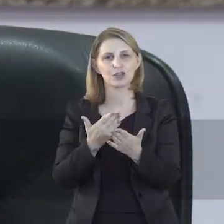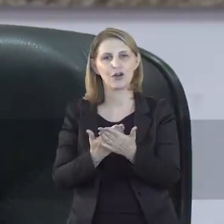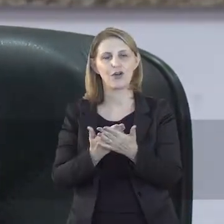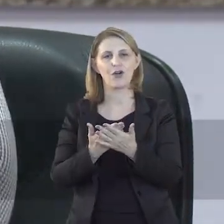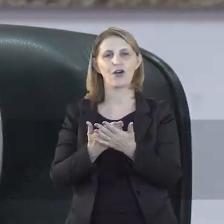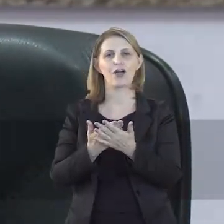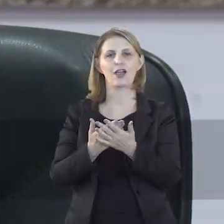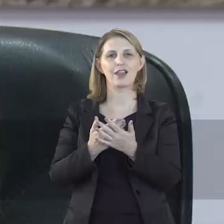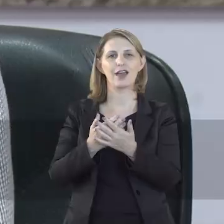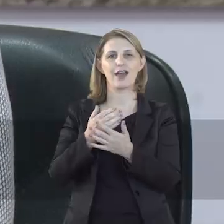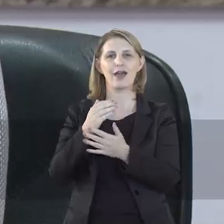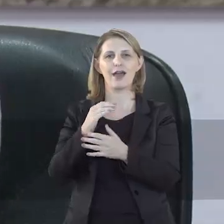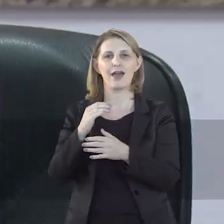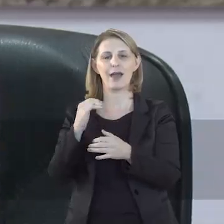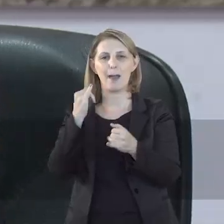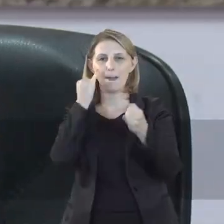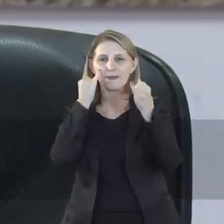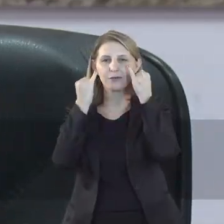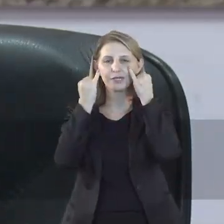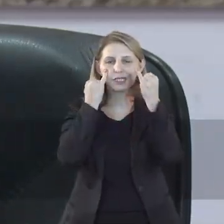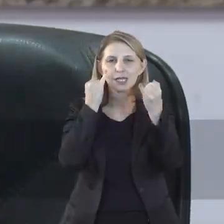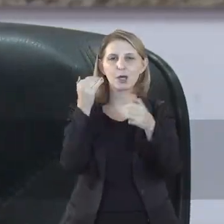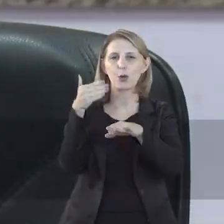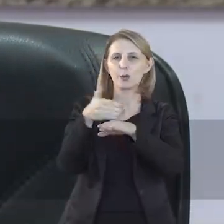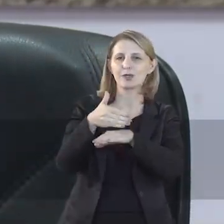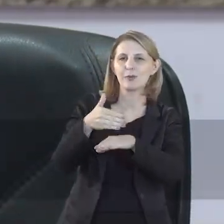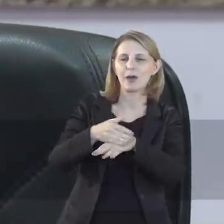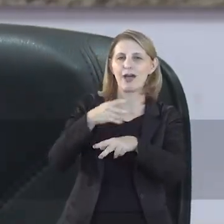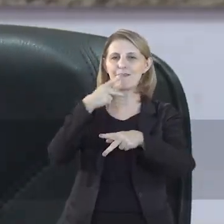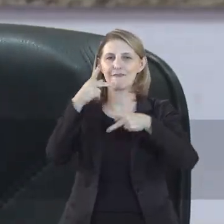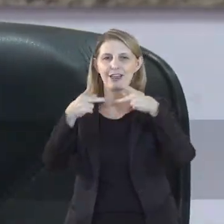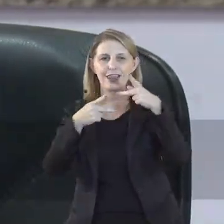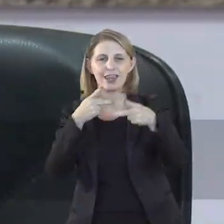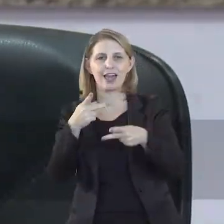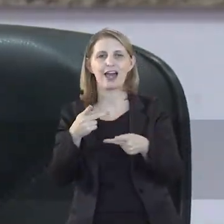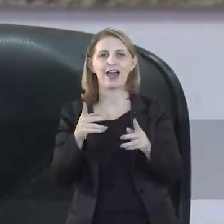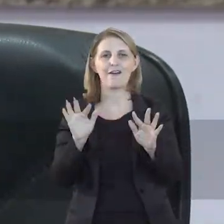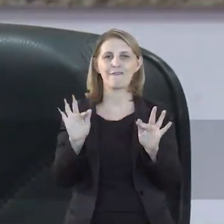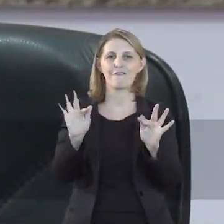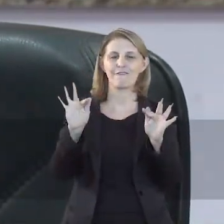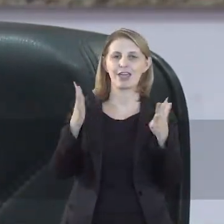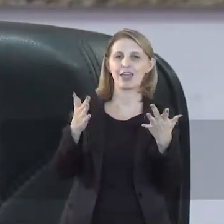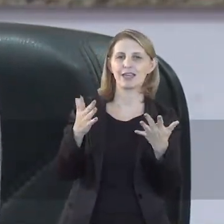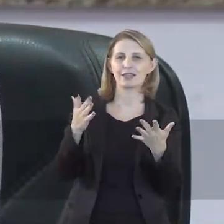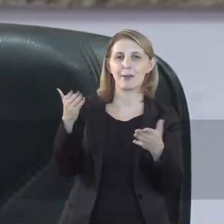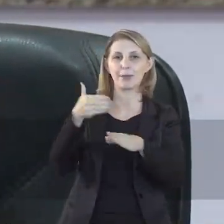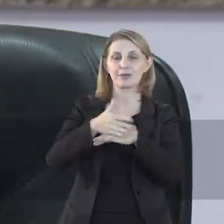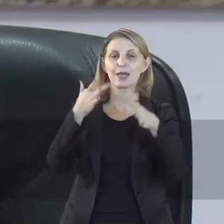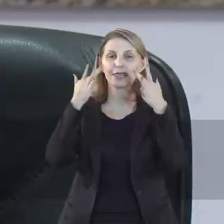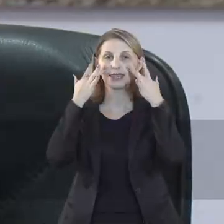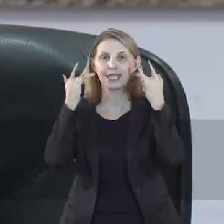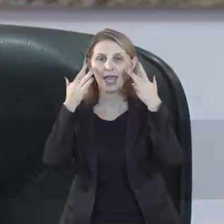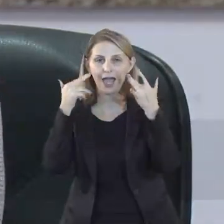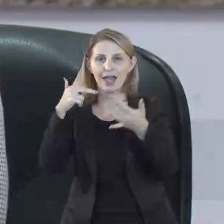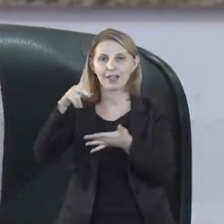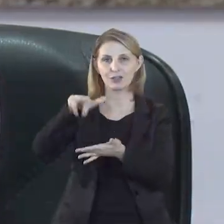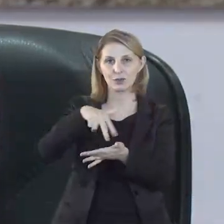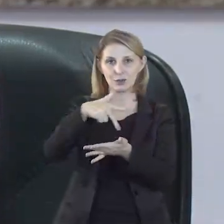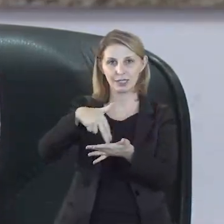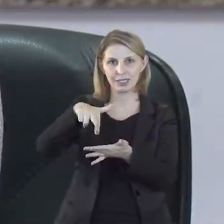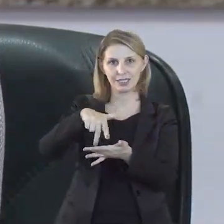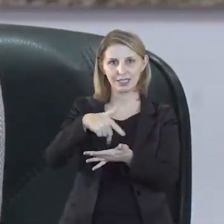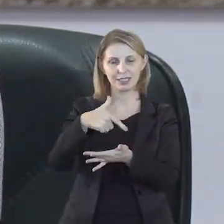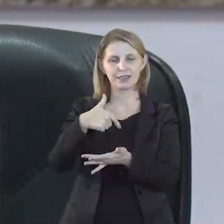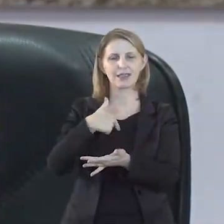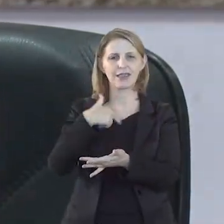nas oportunidades que a gente tinha, assim, de falar, né, de estar trazendo uma informação, ou de